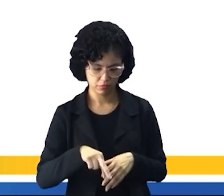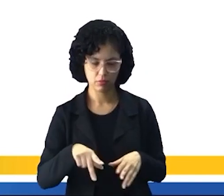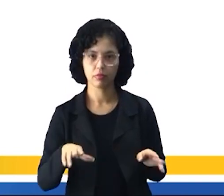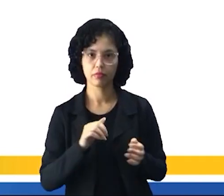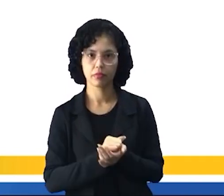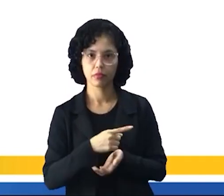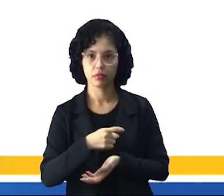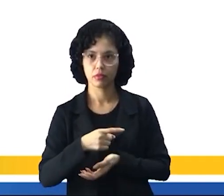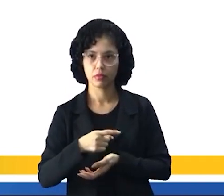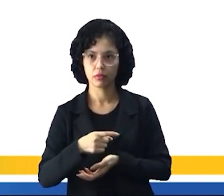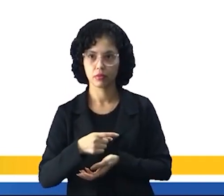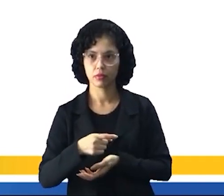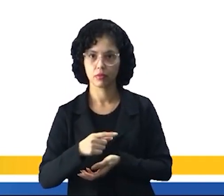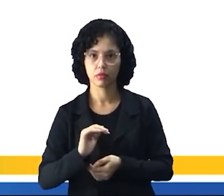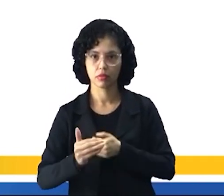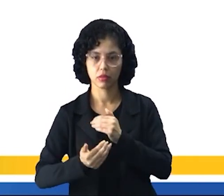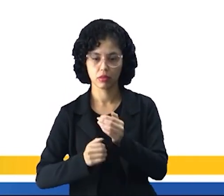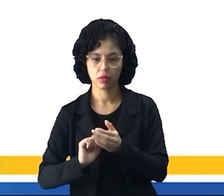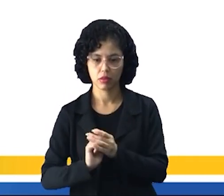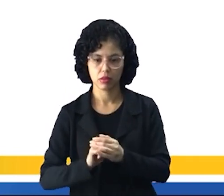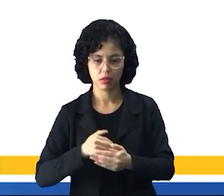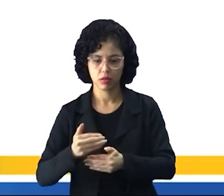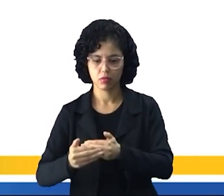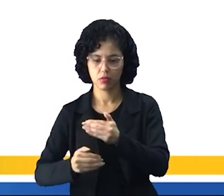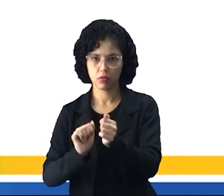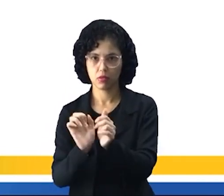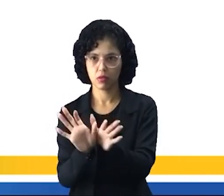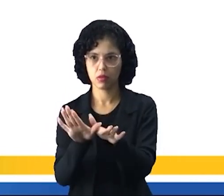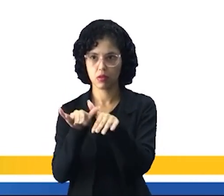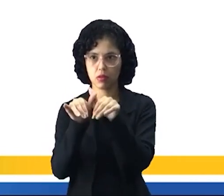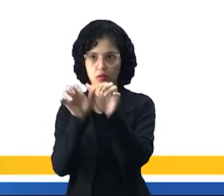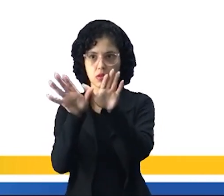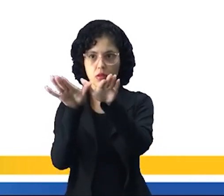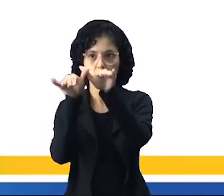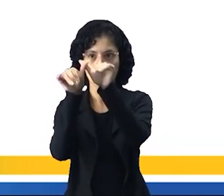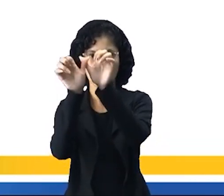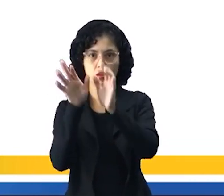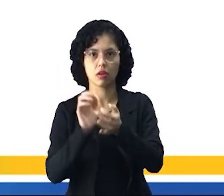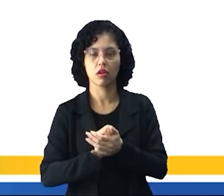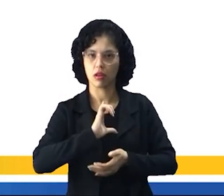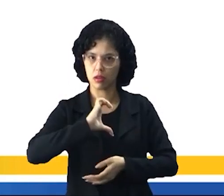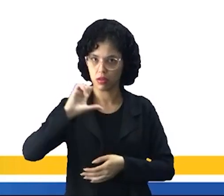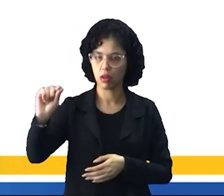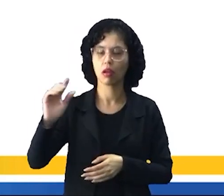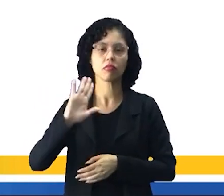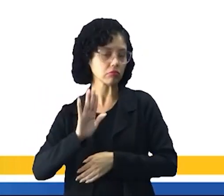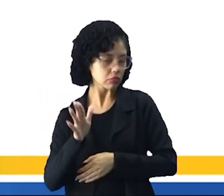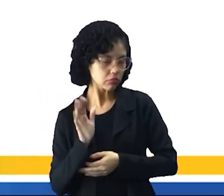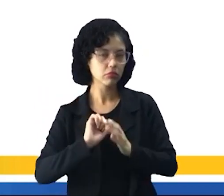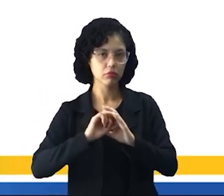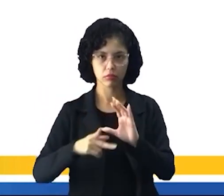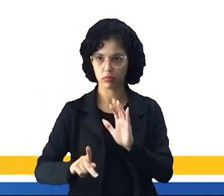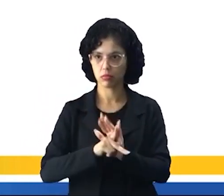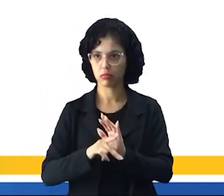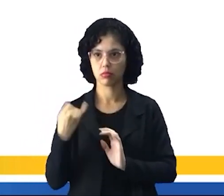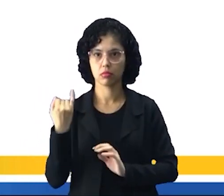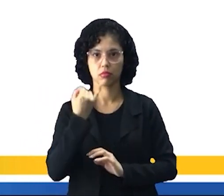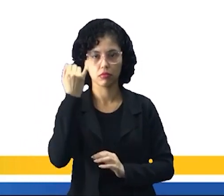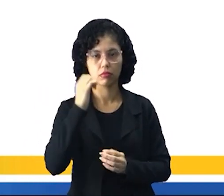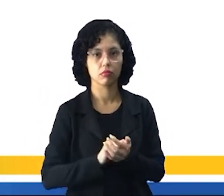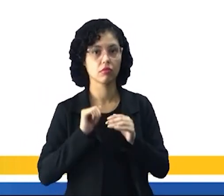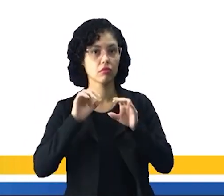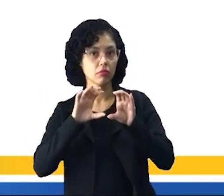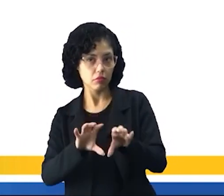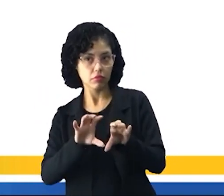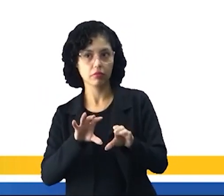d'água, depois ela vai evoluindo e sai da água para voar. Então, a gente tem alguns momentos de transição que são características importantes.